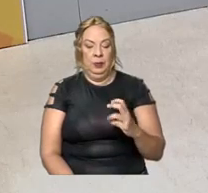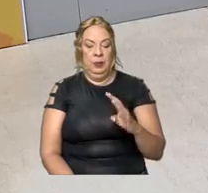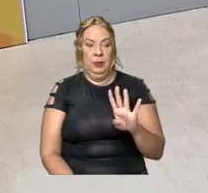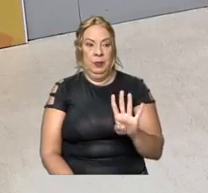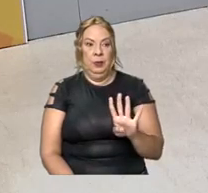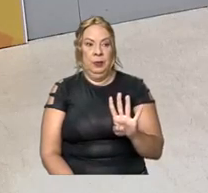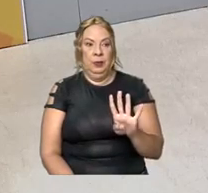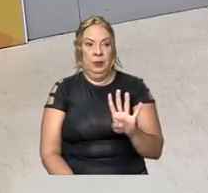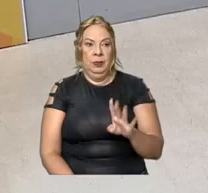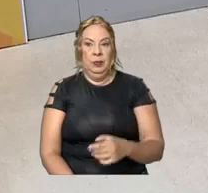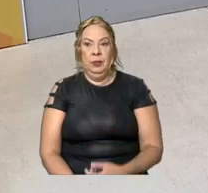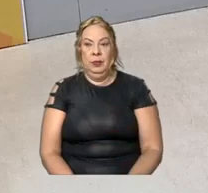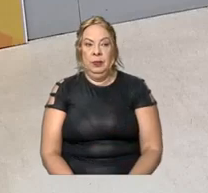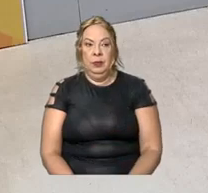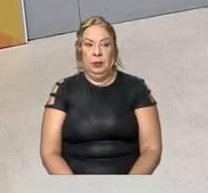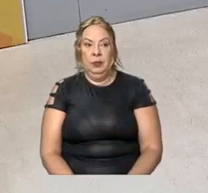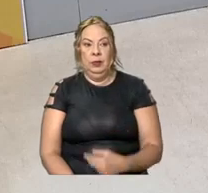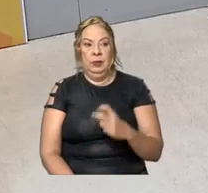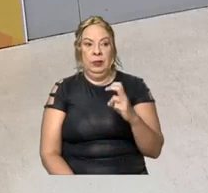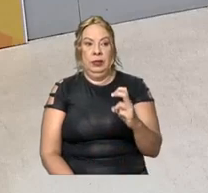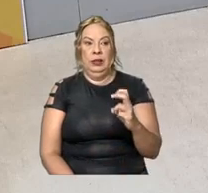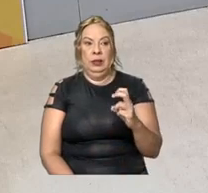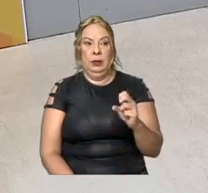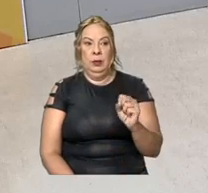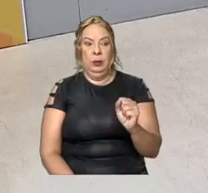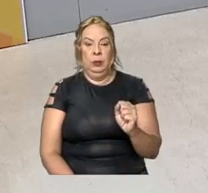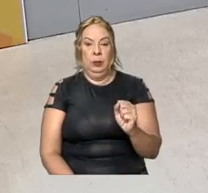54, 54 e 58,